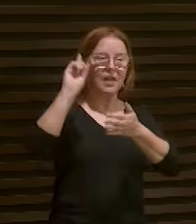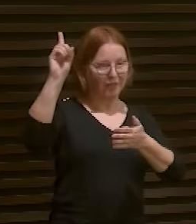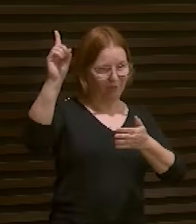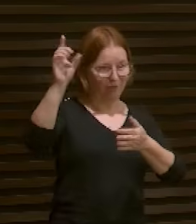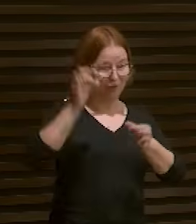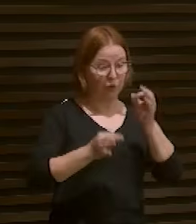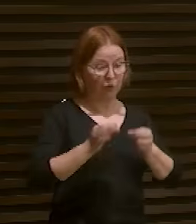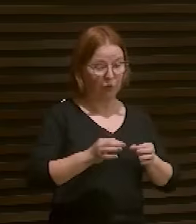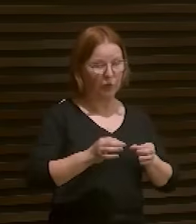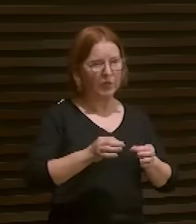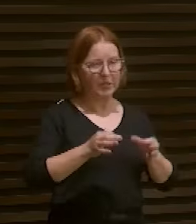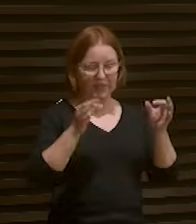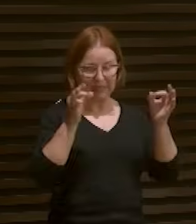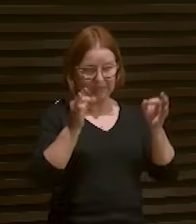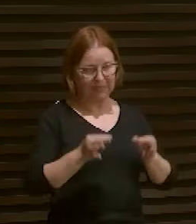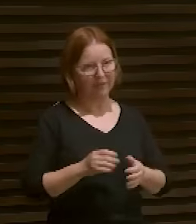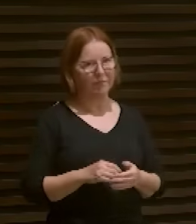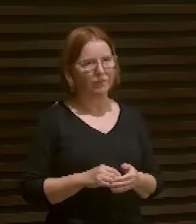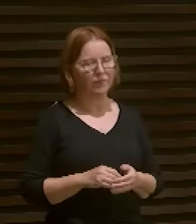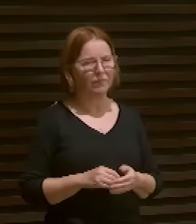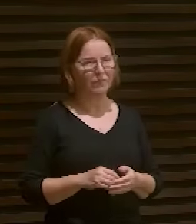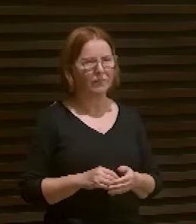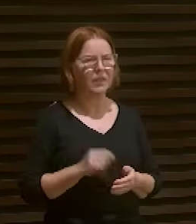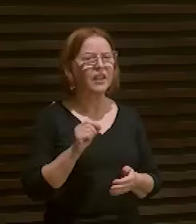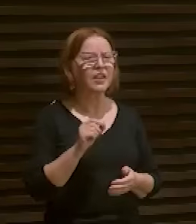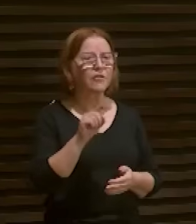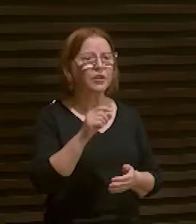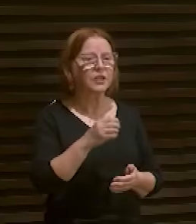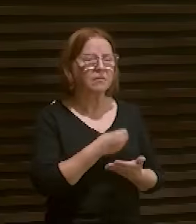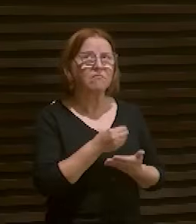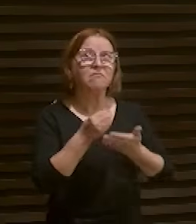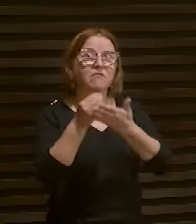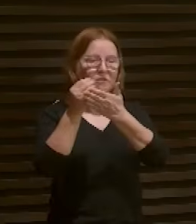tem entregado os seus problemas? A quem você tem se entregado?